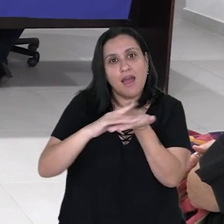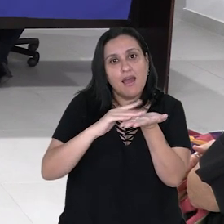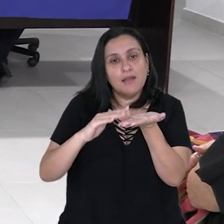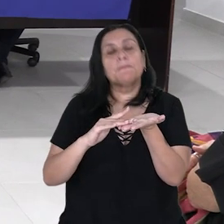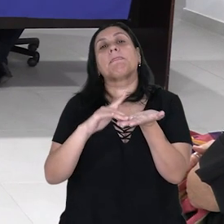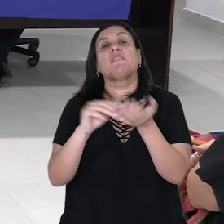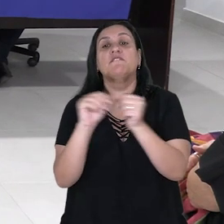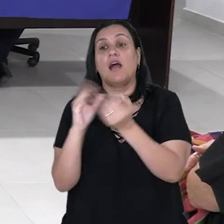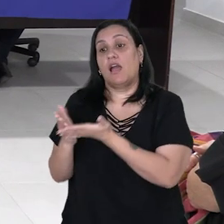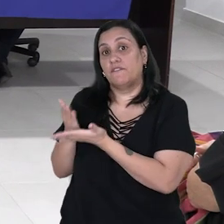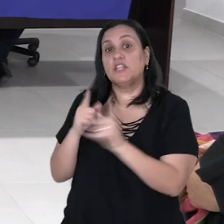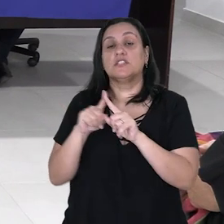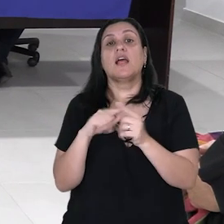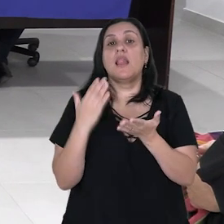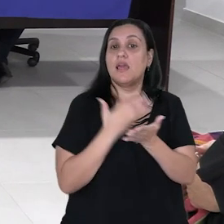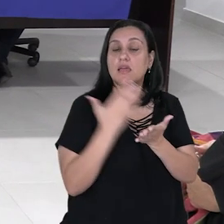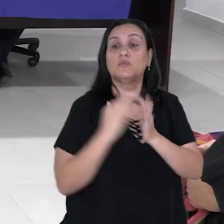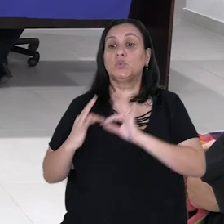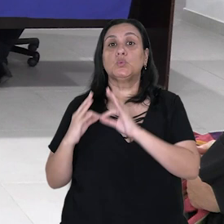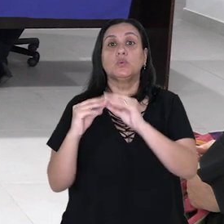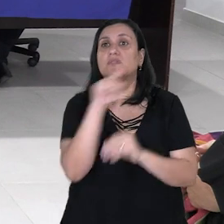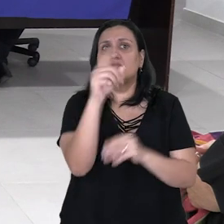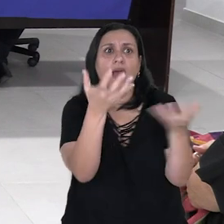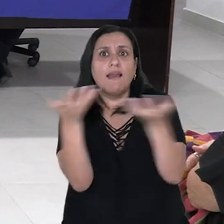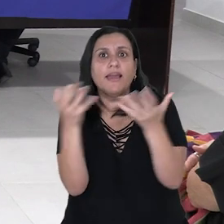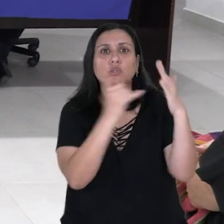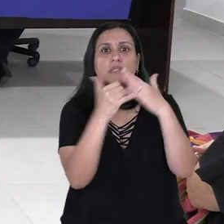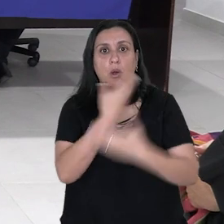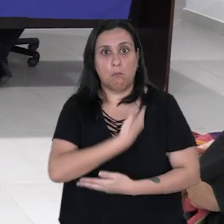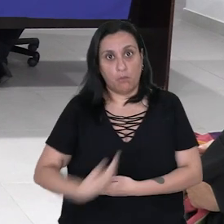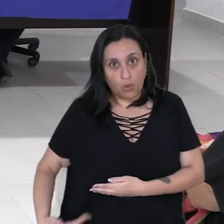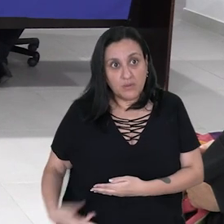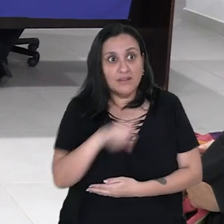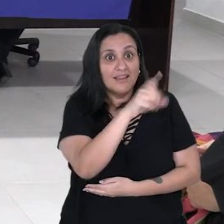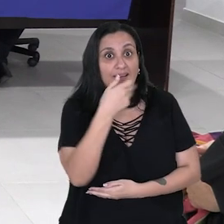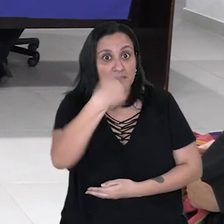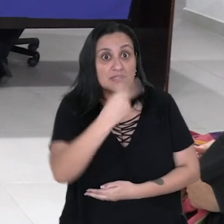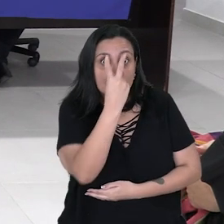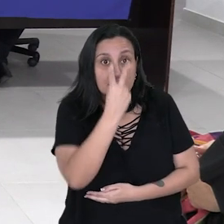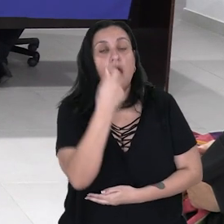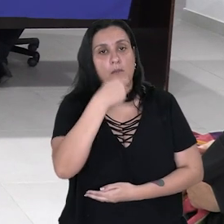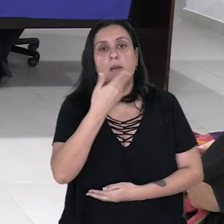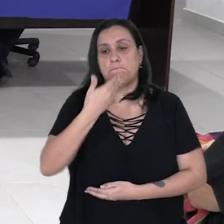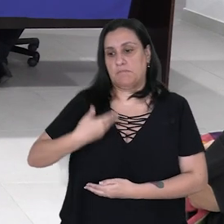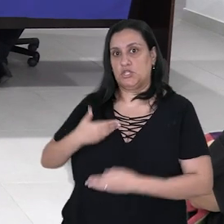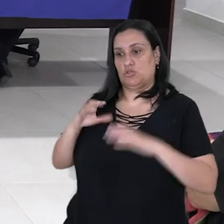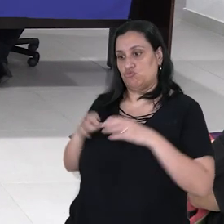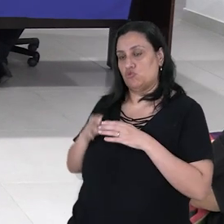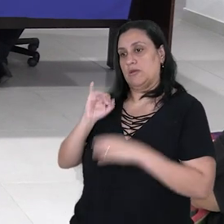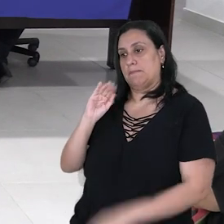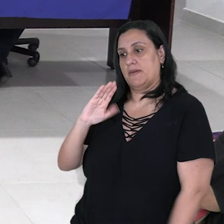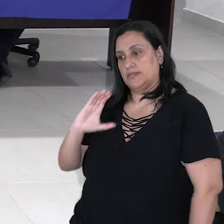livros, revistas, para qualquer instituição pública do Brasil que tenha pessoa com deficiência visual, pode solicitar os materiais para a